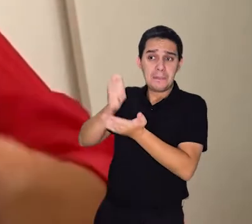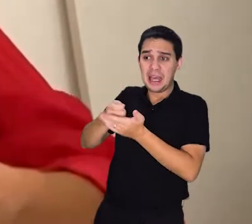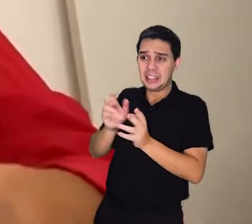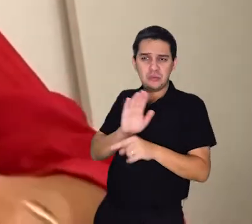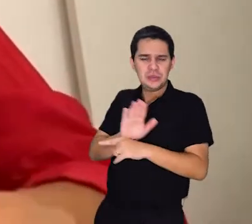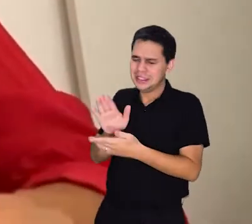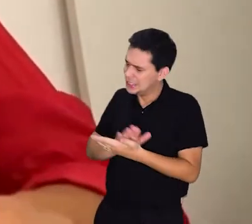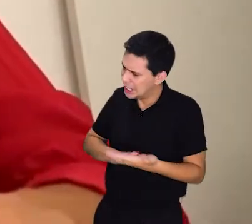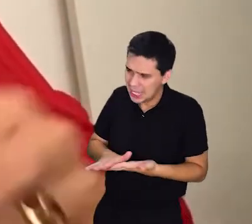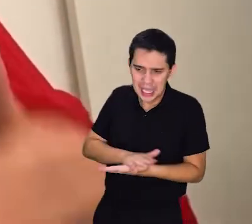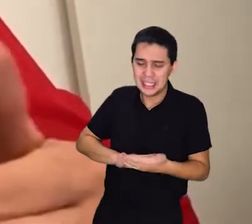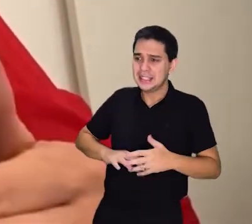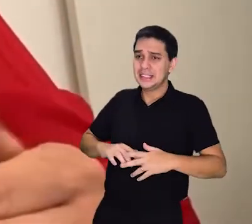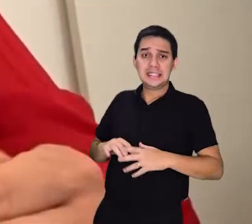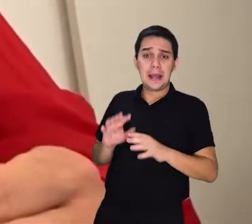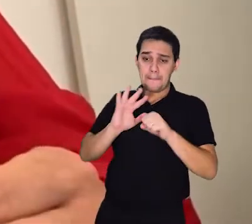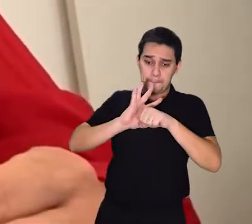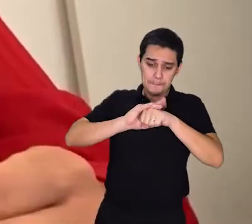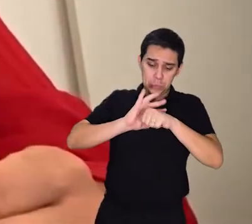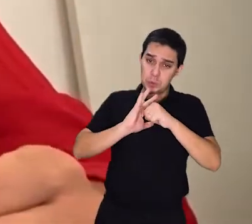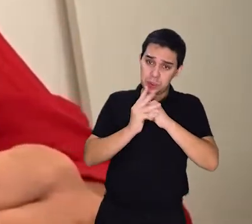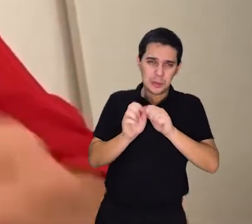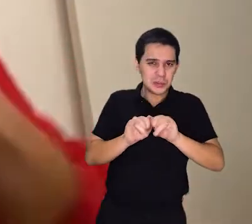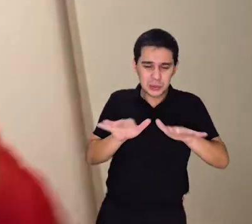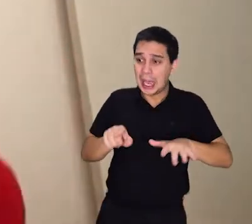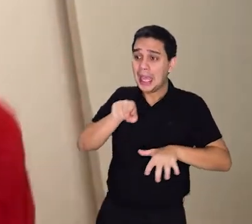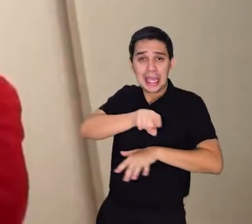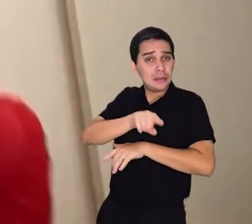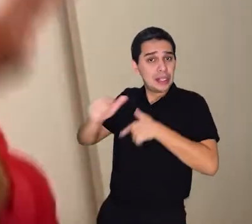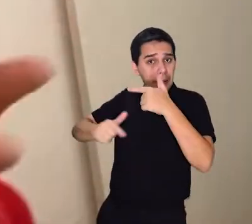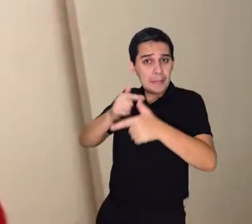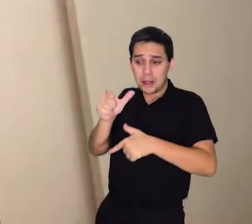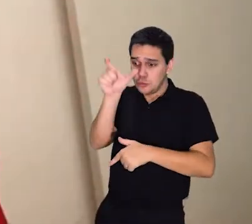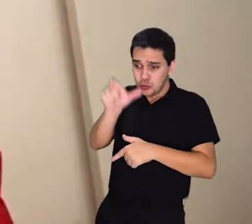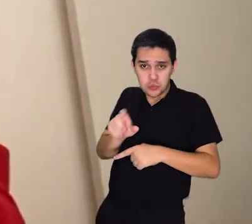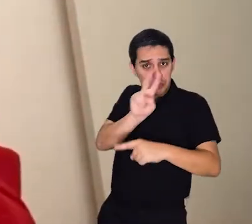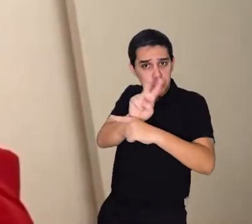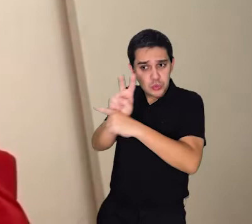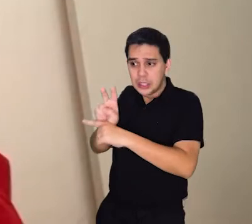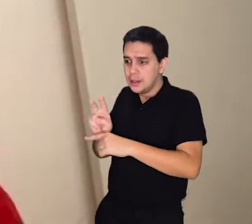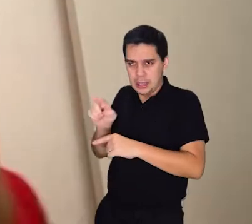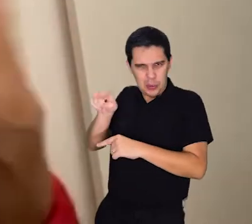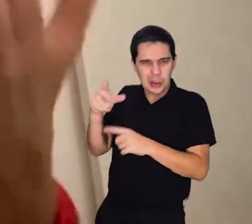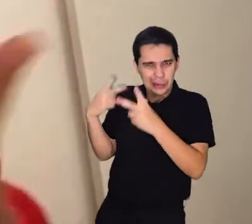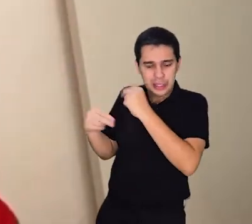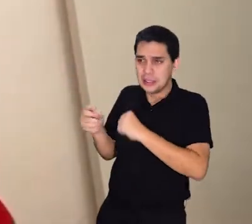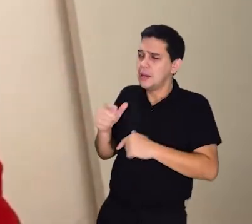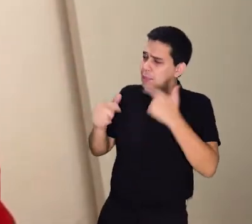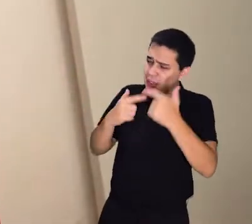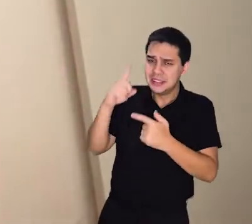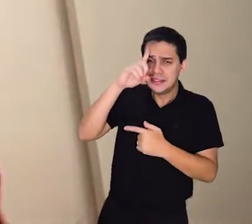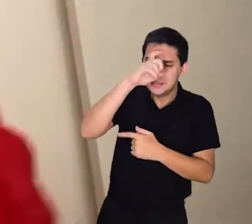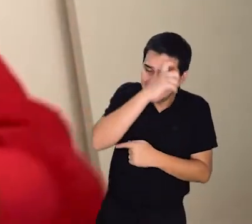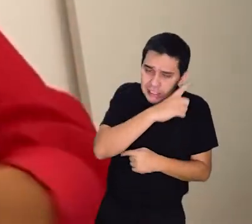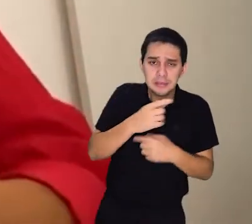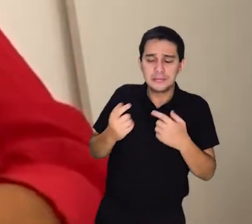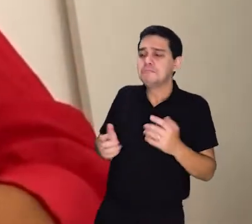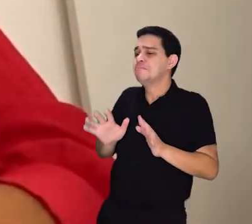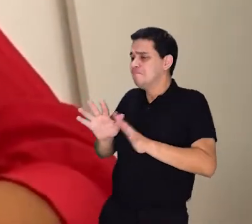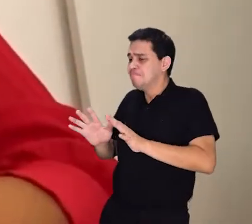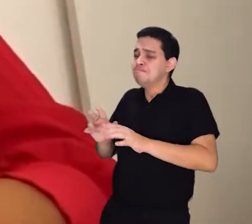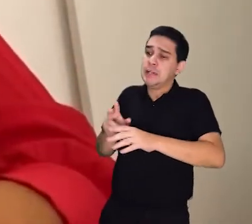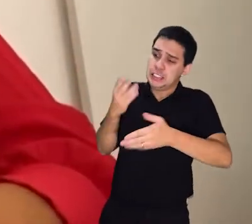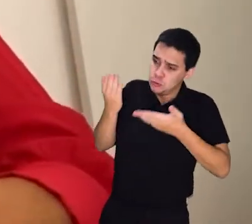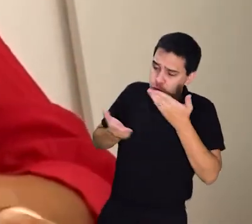Essa pandemia, ela não veio só para mim, só para quem está eventualmente assistindo esse programa, ela veio para todo mundo, né?